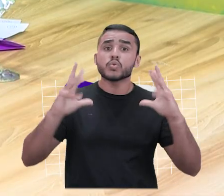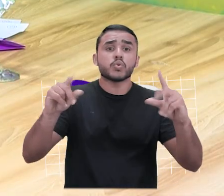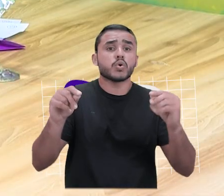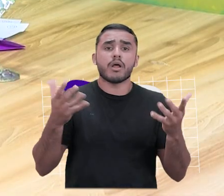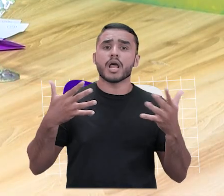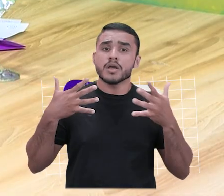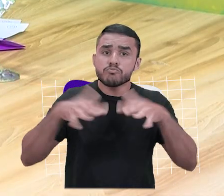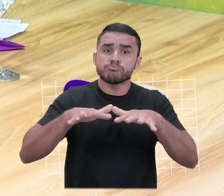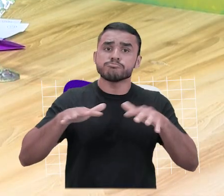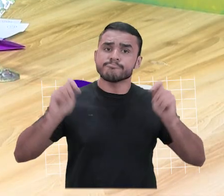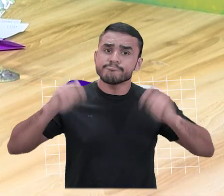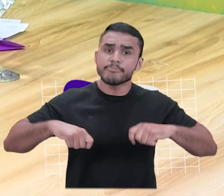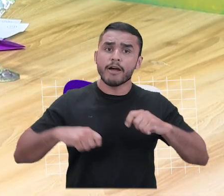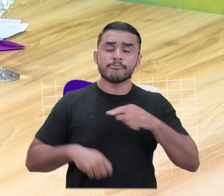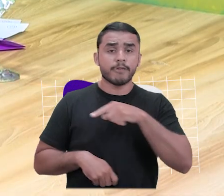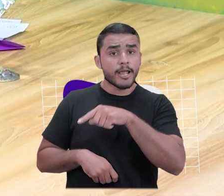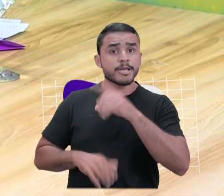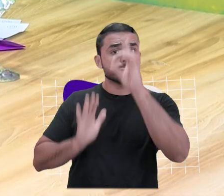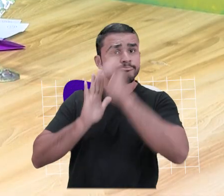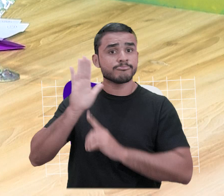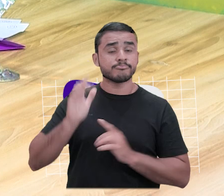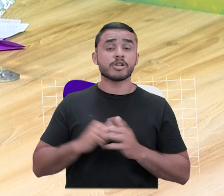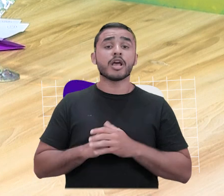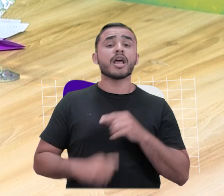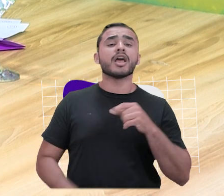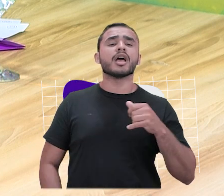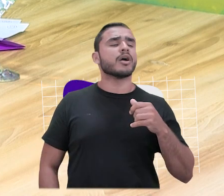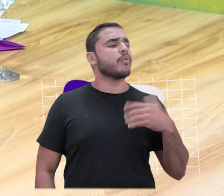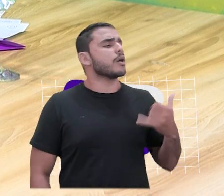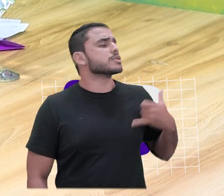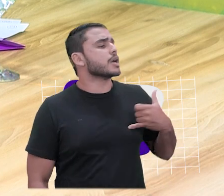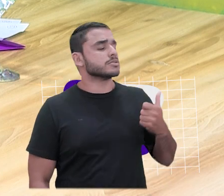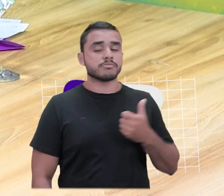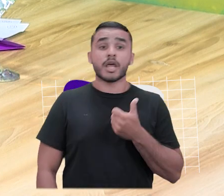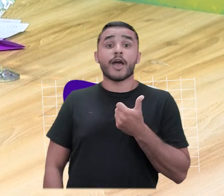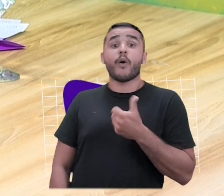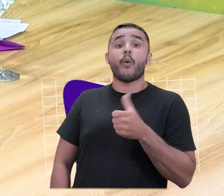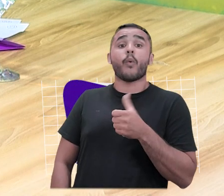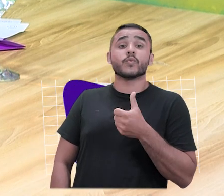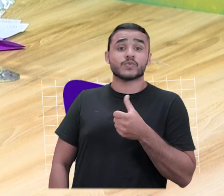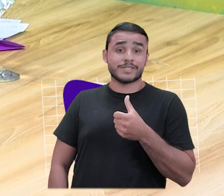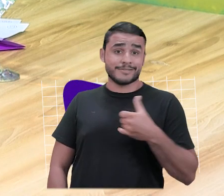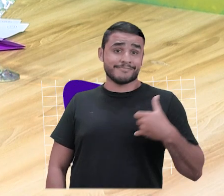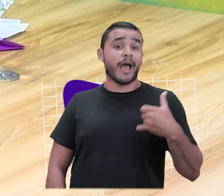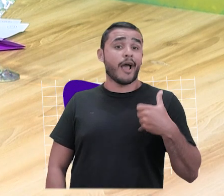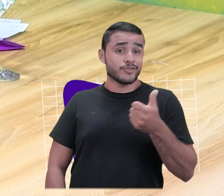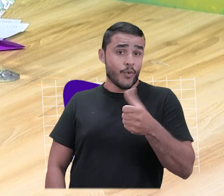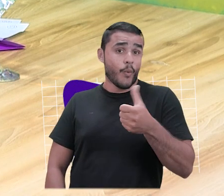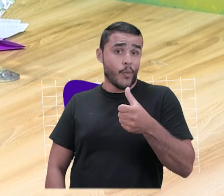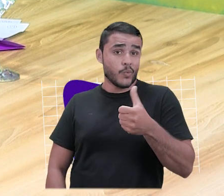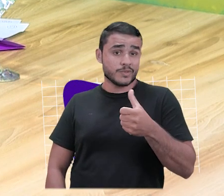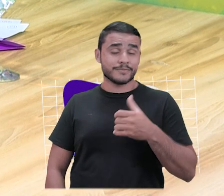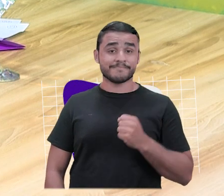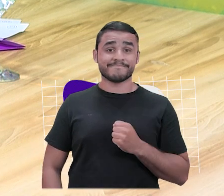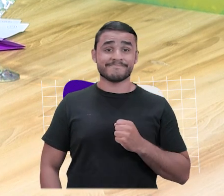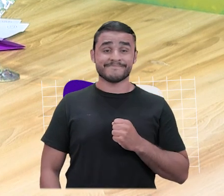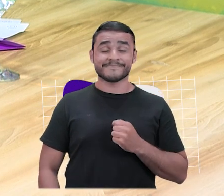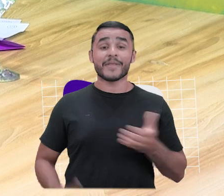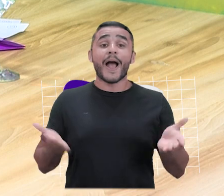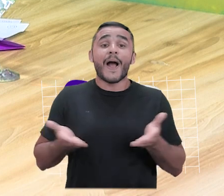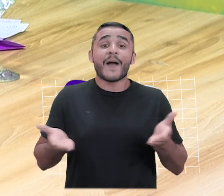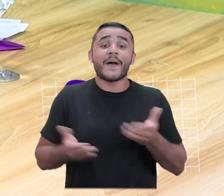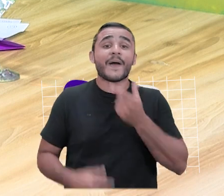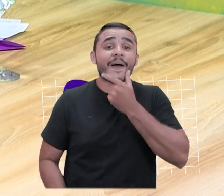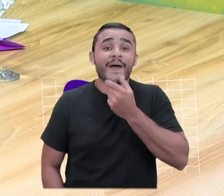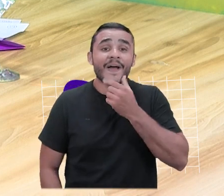grupo. Exatamente. Entendeu? Ele já tem quantos anos, João? Vai fazer 11. Vai fazer 11, né? E aí, Sávio? Conta aí.